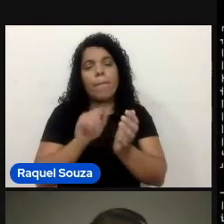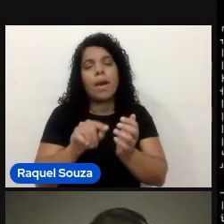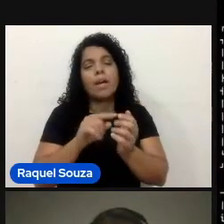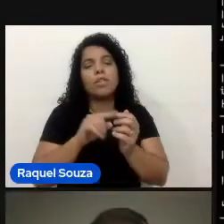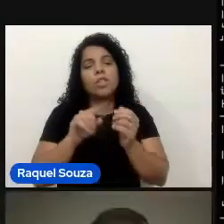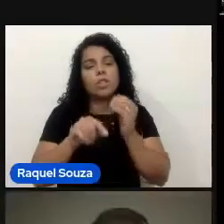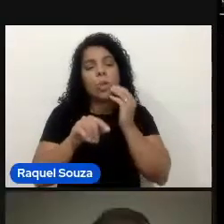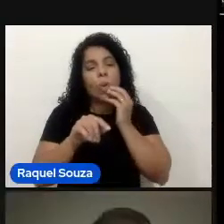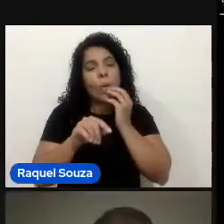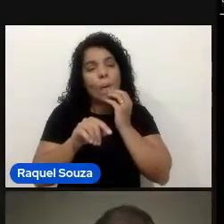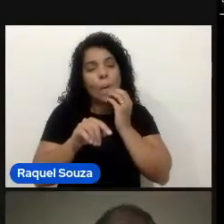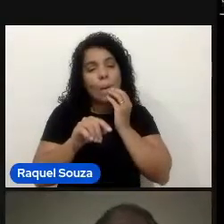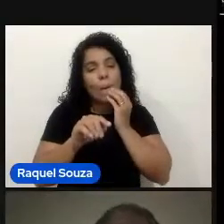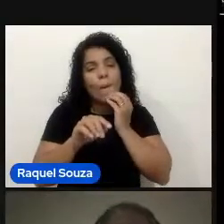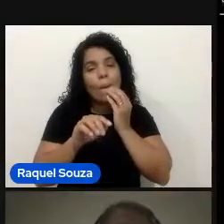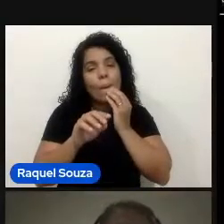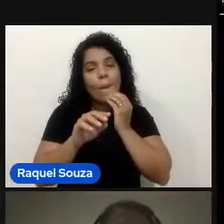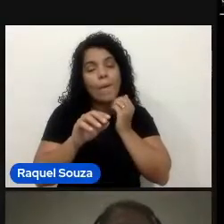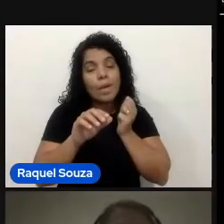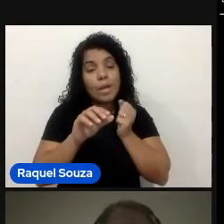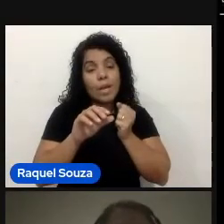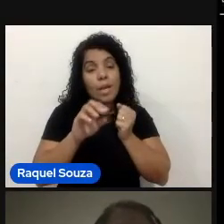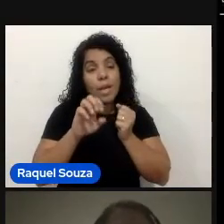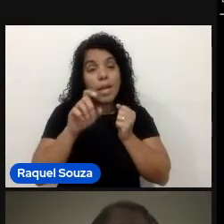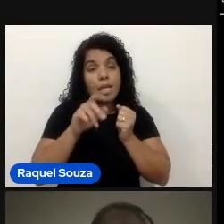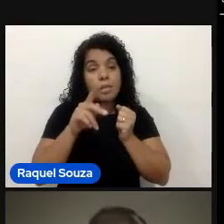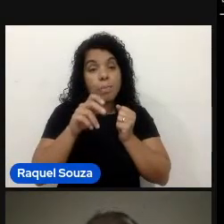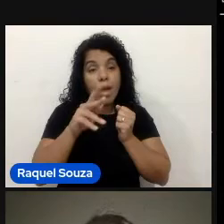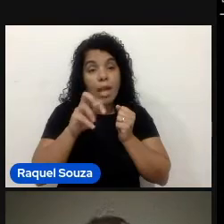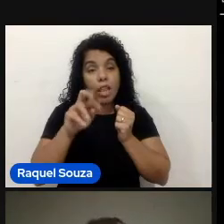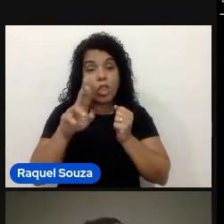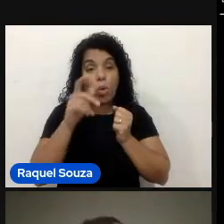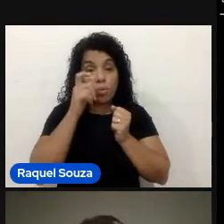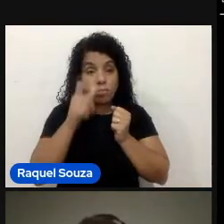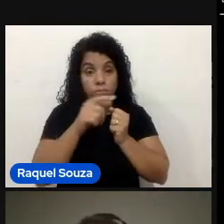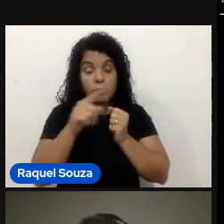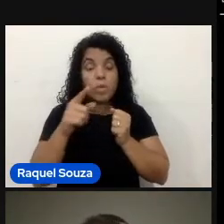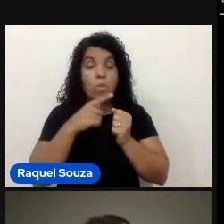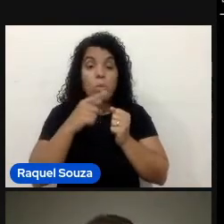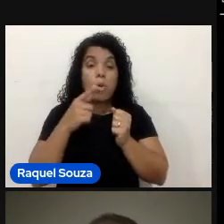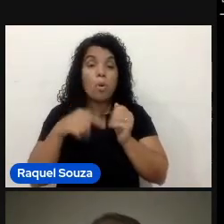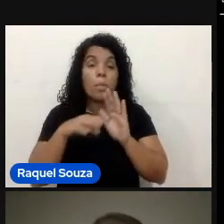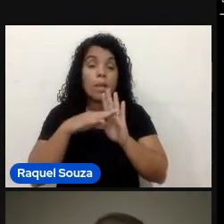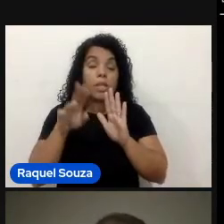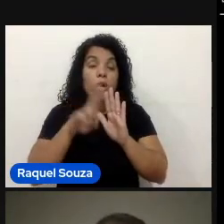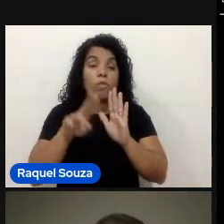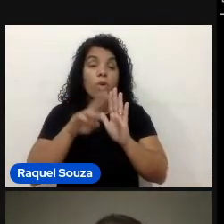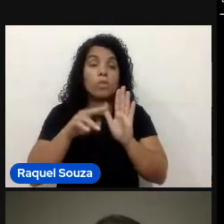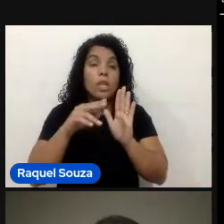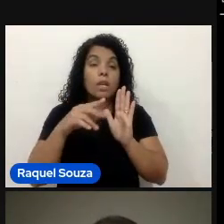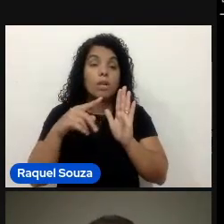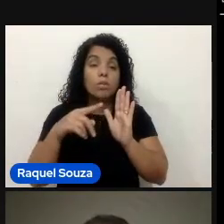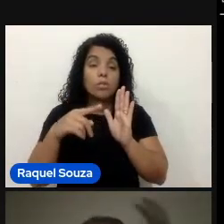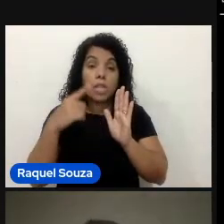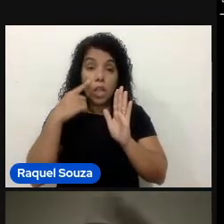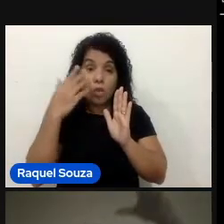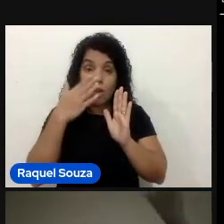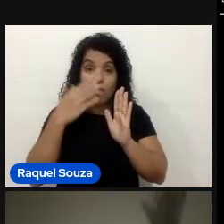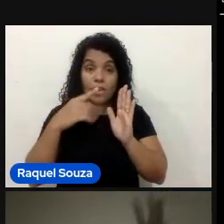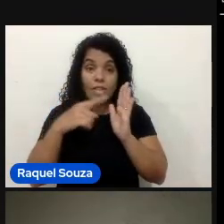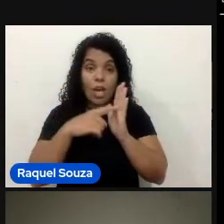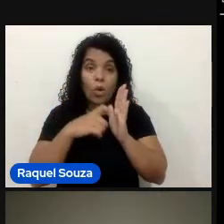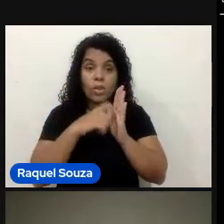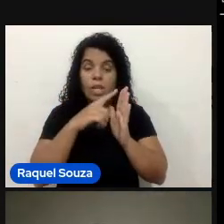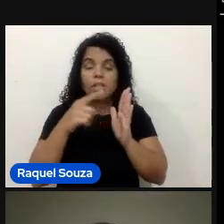que é interessante. Então, por padrão, vai rodar modo header, você não vai ver o negócio rodando, né? Tem gente que gosta de ver a